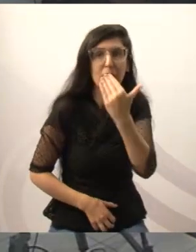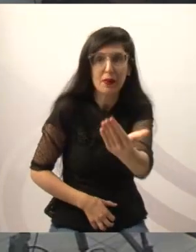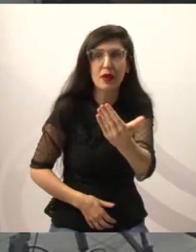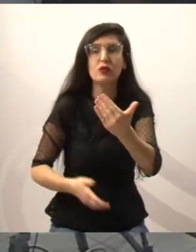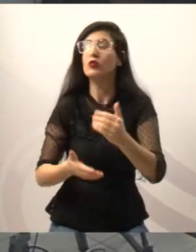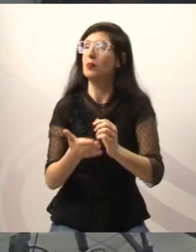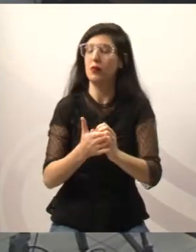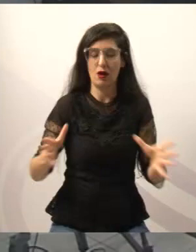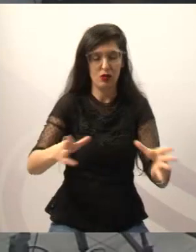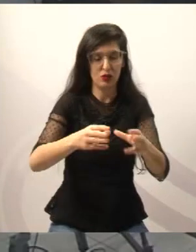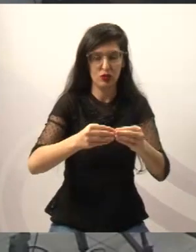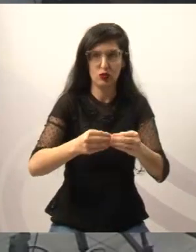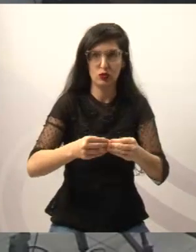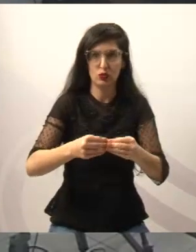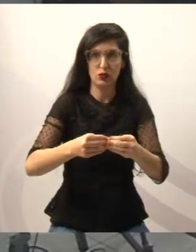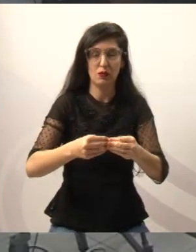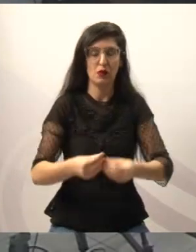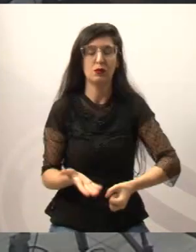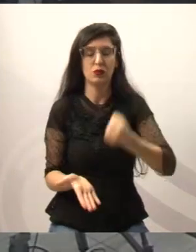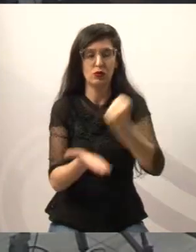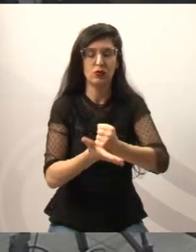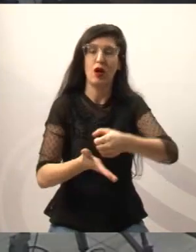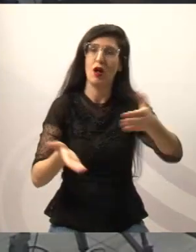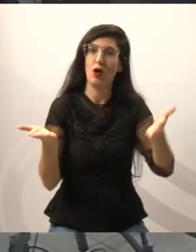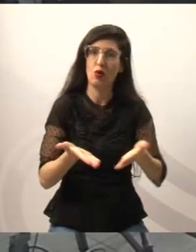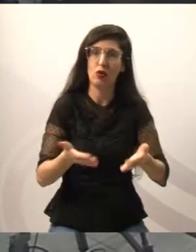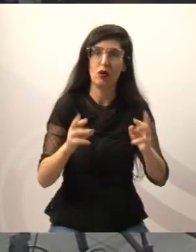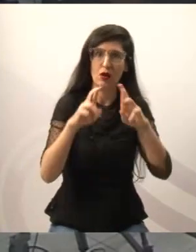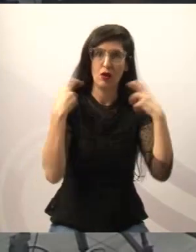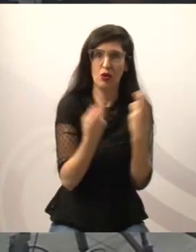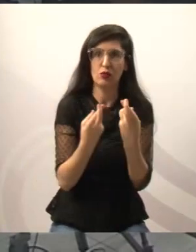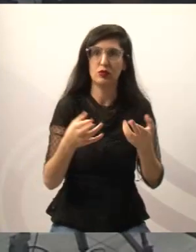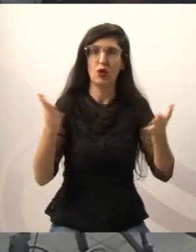de informações protocolados para esta sessão.